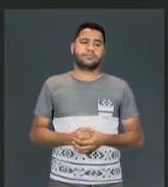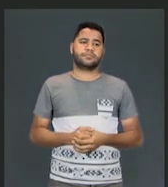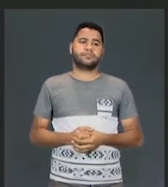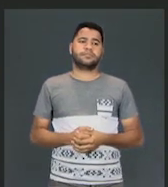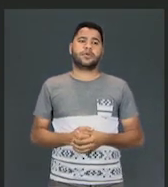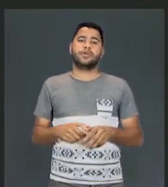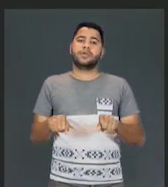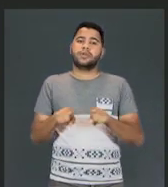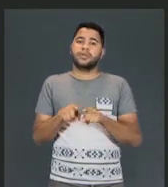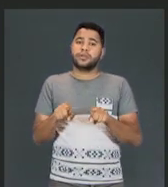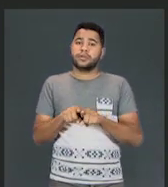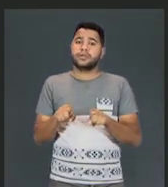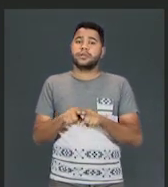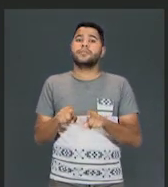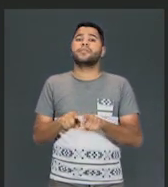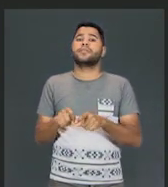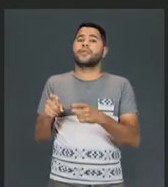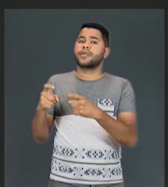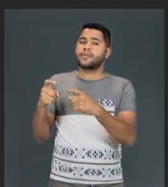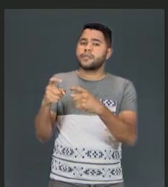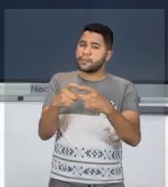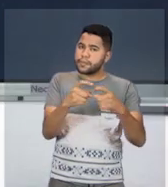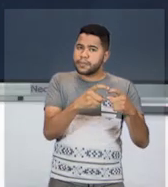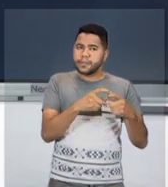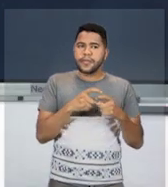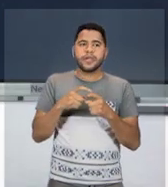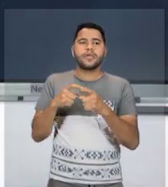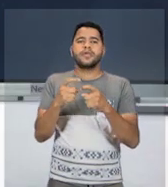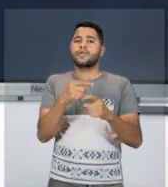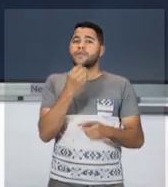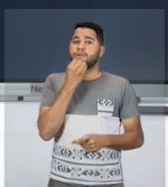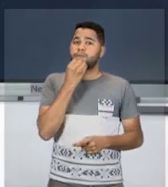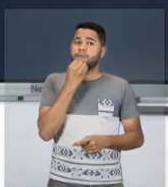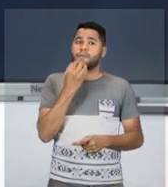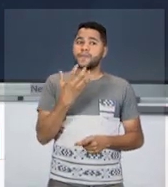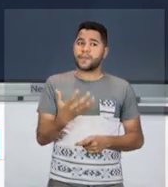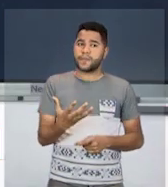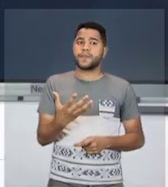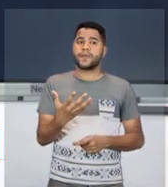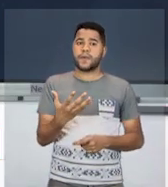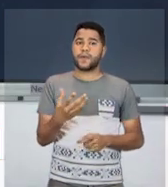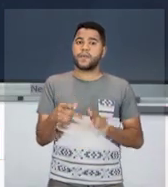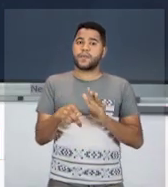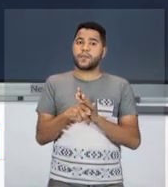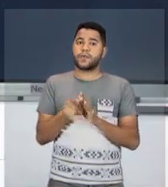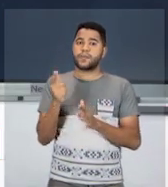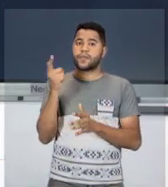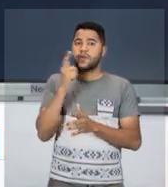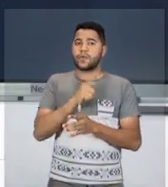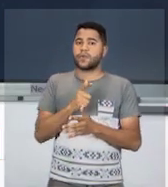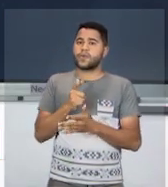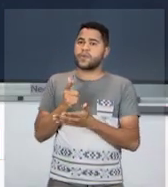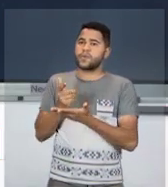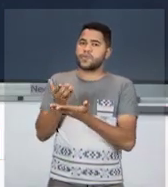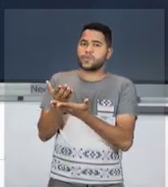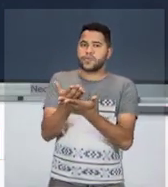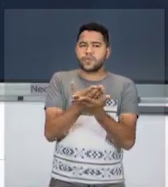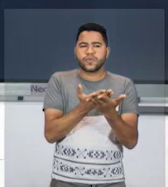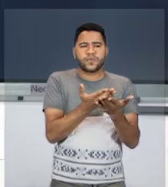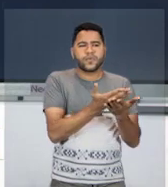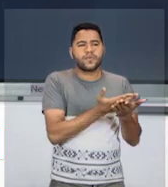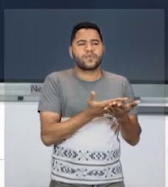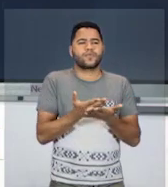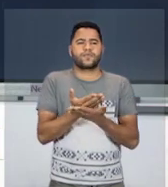good Med Country mente é então a pessoa colocou esse ponto de melhores é